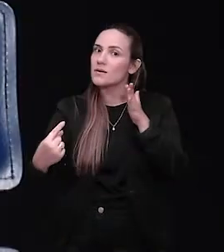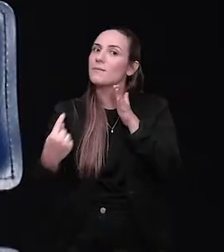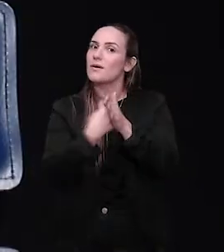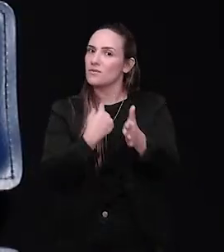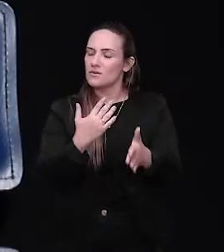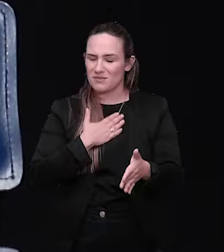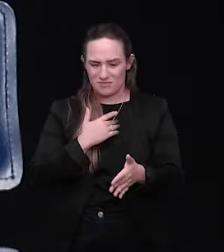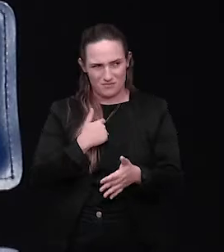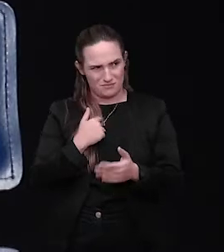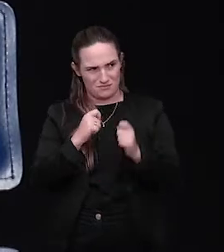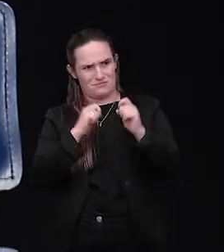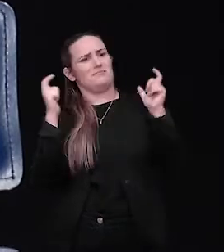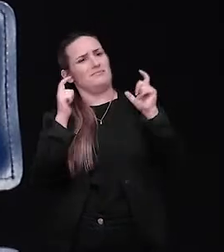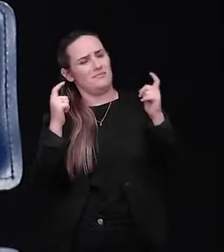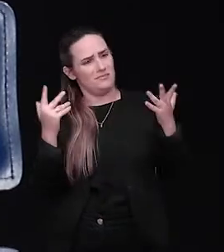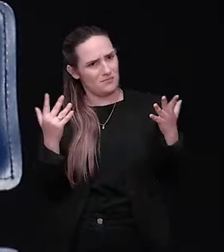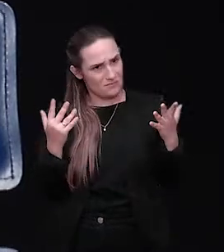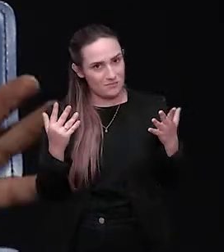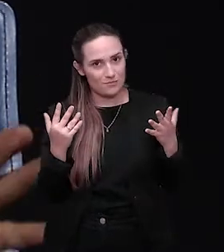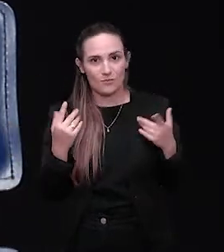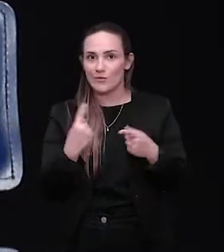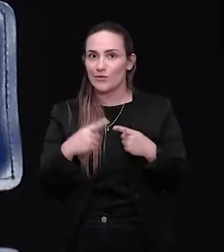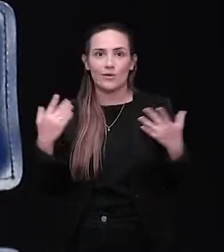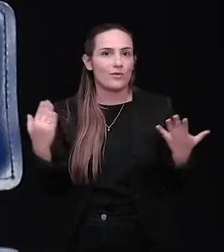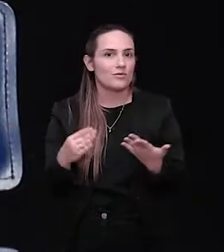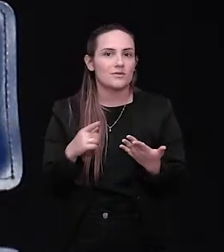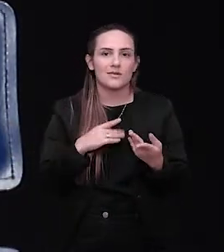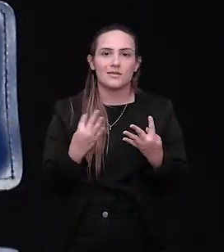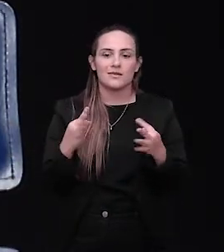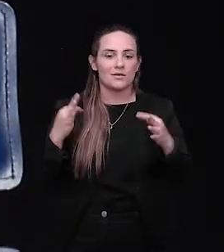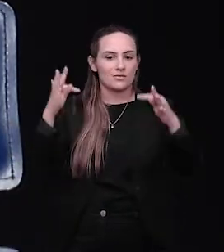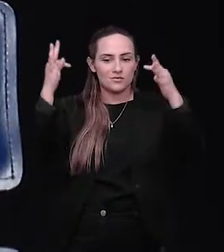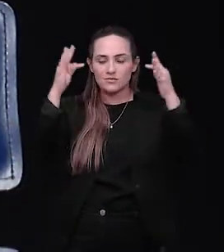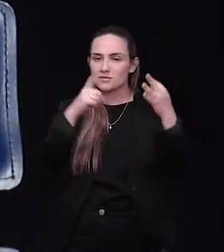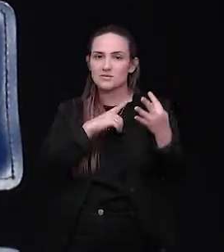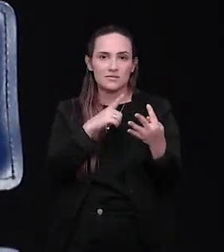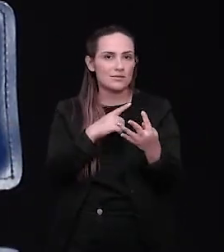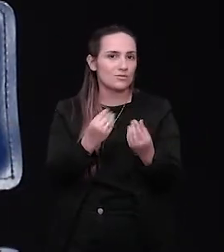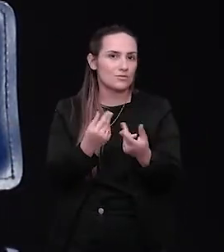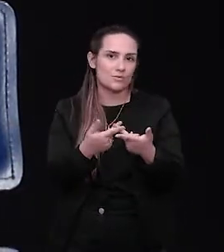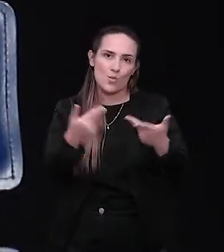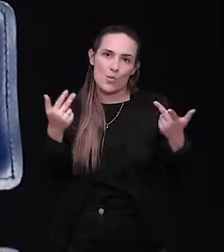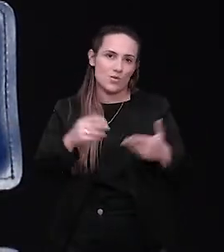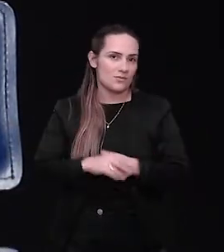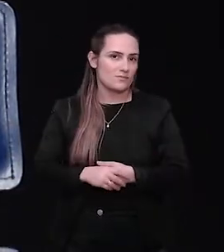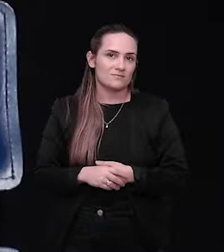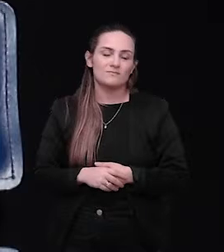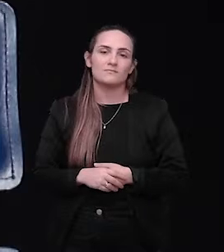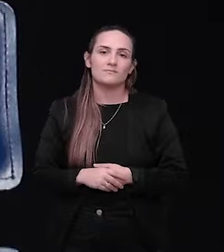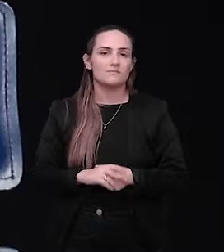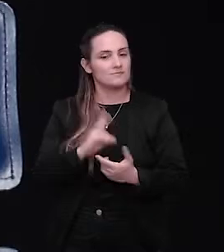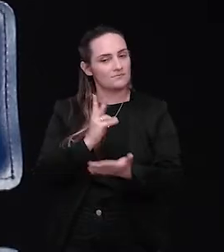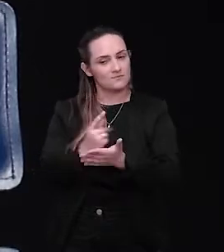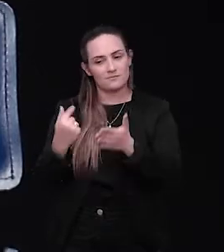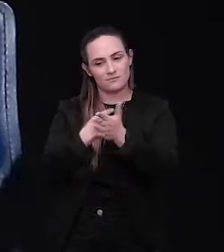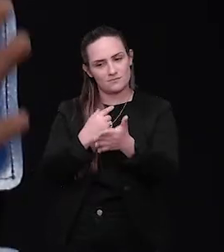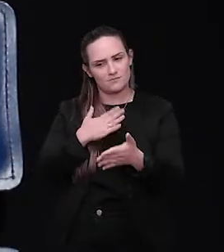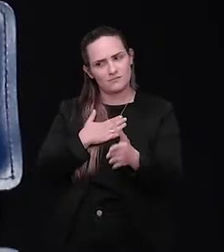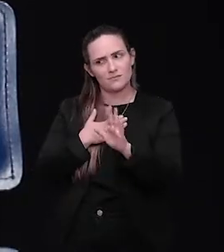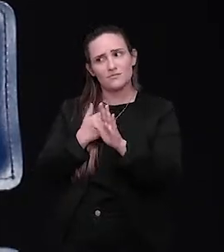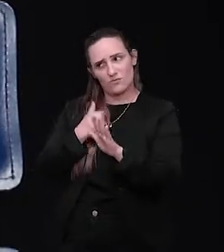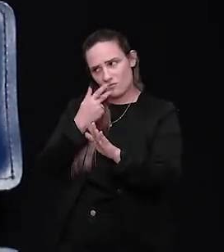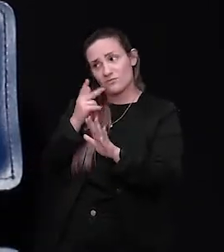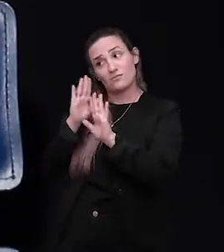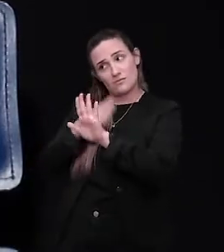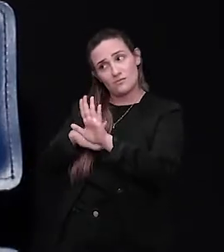caras me perguntam umas coisas, eu falo, pessoal, pera aí um pouquinho, deixa eu pesquisar aqui para responder. Os alunos, ainda mais hoje, né, tecnologia, muito aluno inteligente, vira e mexe,